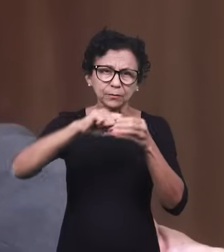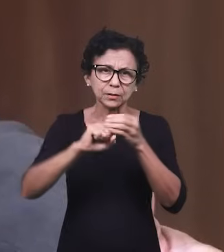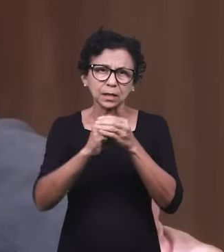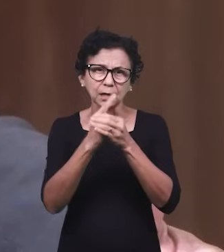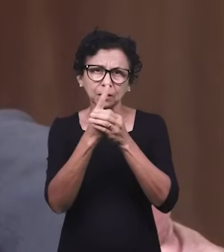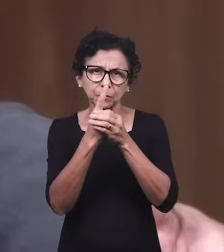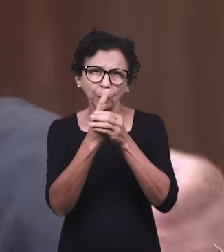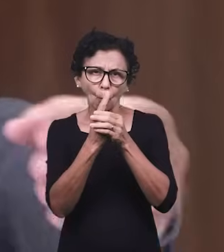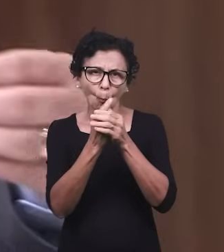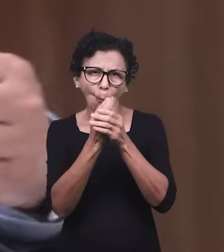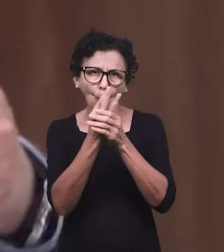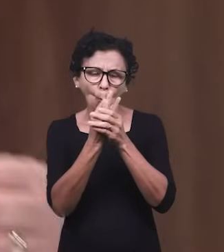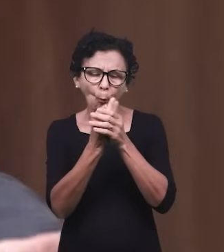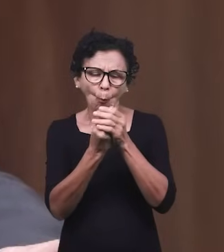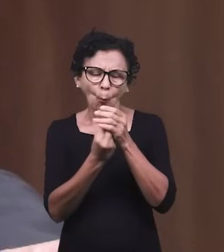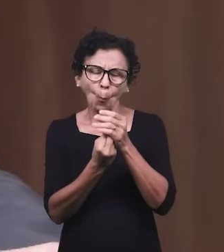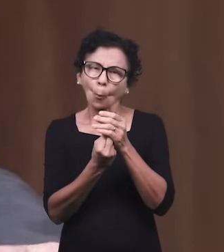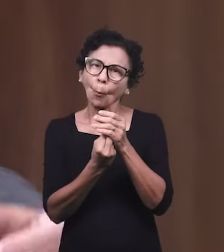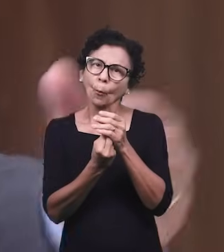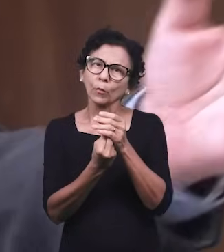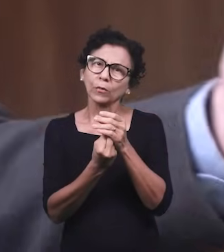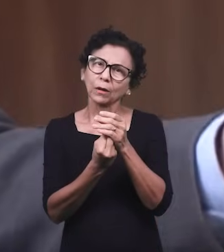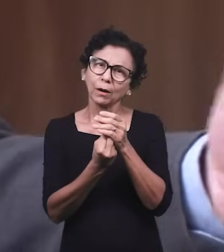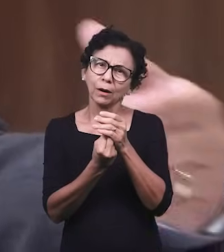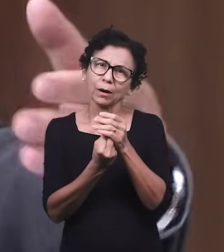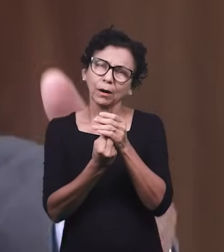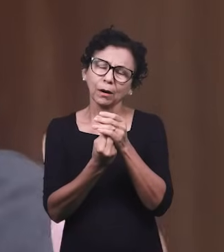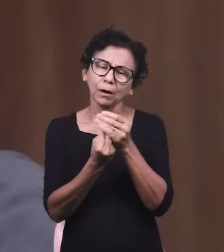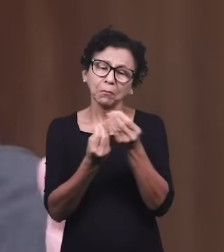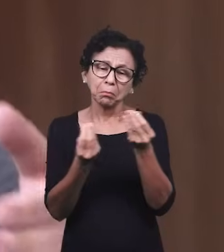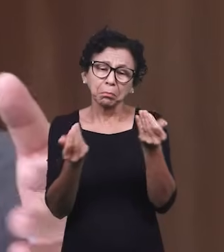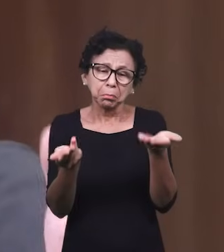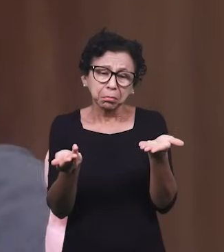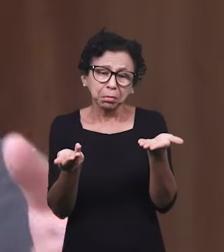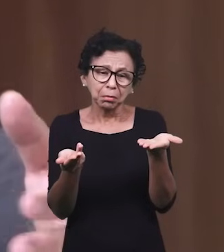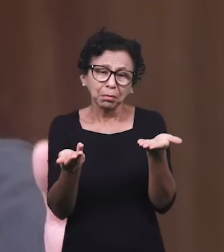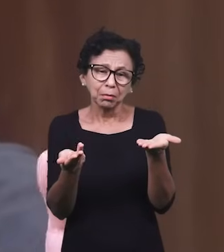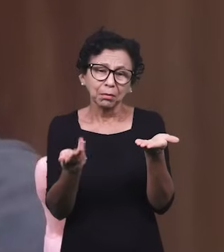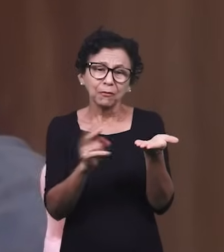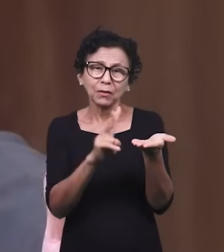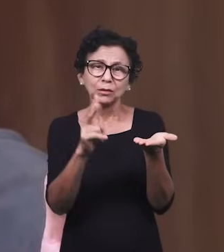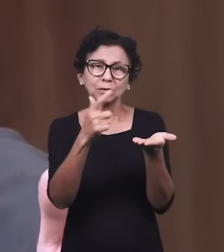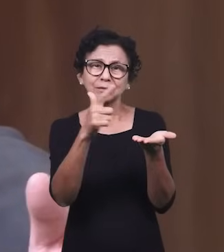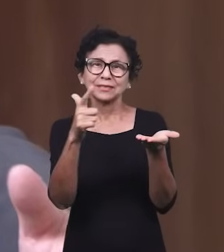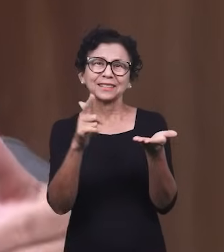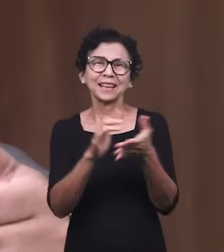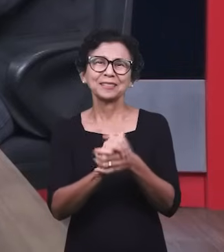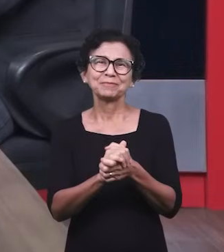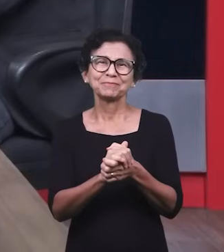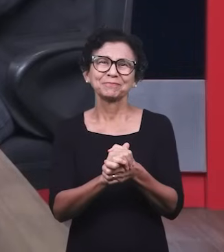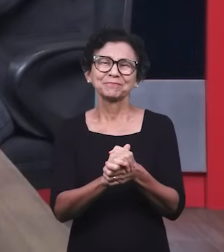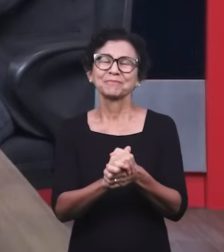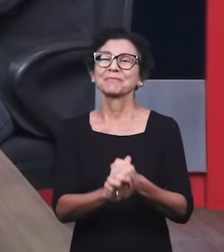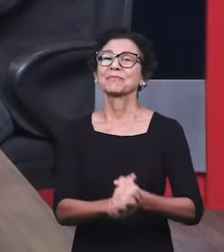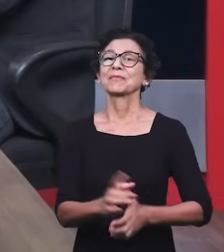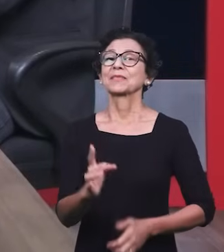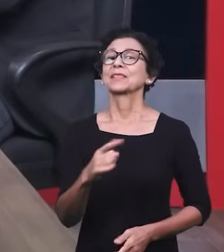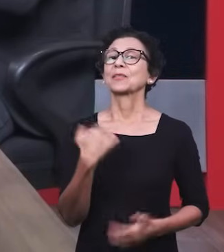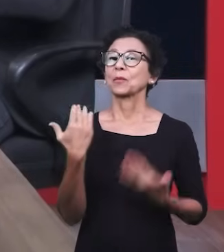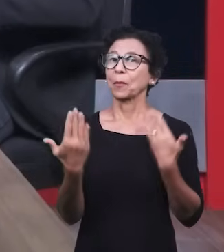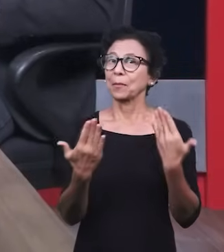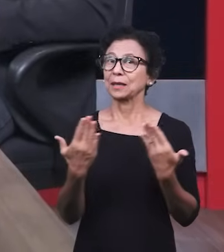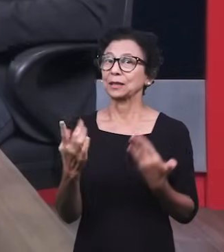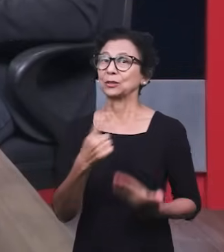Morte mas quando nós encontramos a vida do Senhor Jesus a Luz a revelação a graça a fé nós encontramos uma vida que